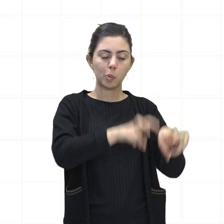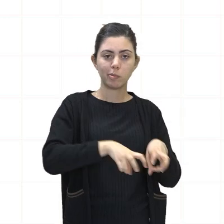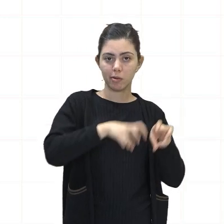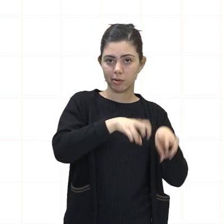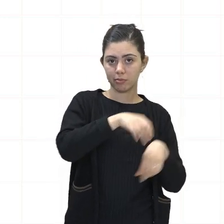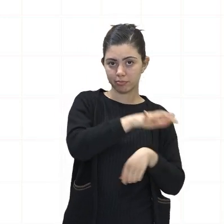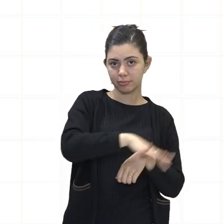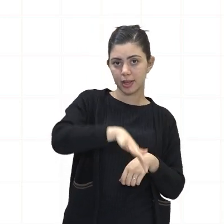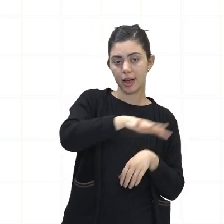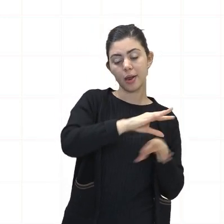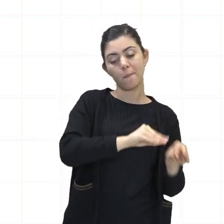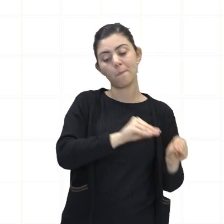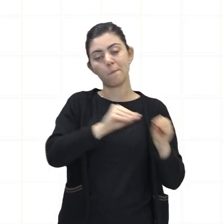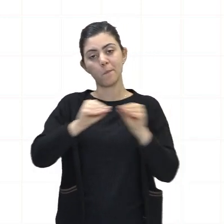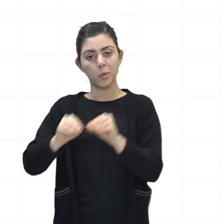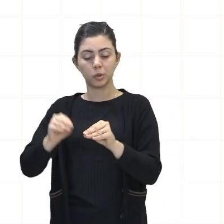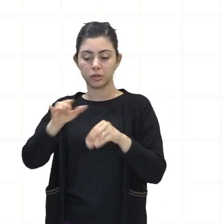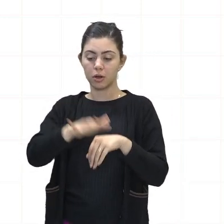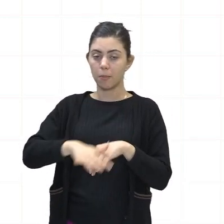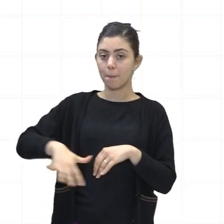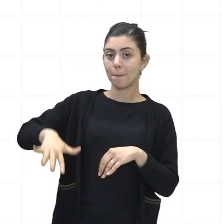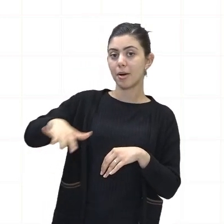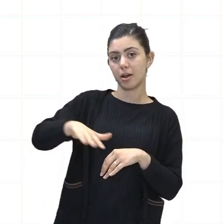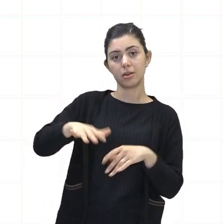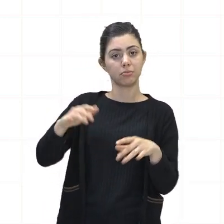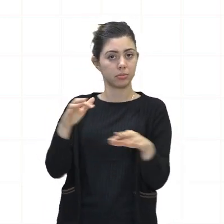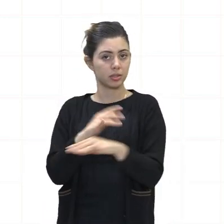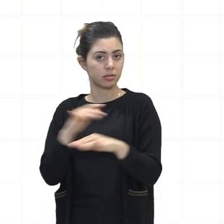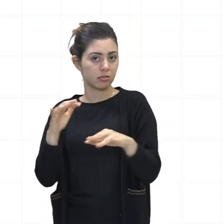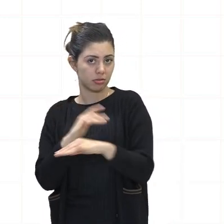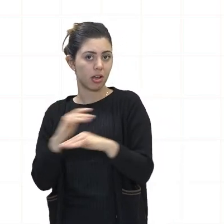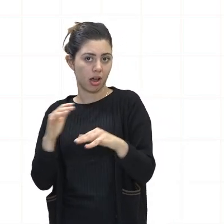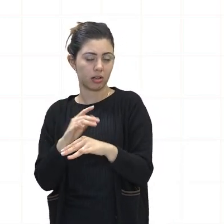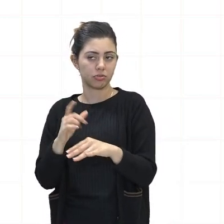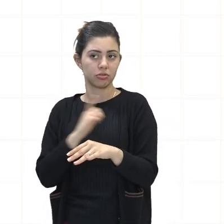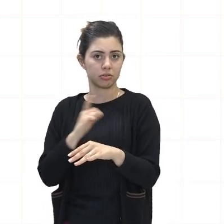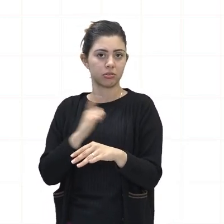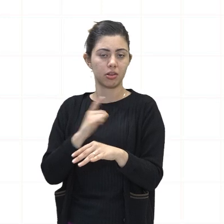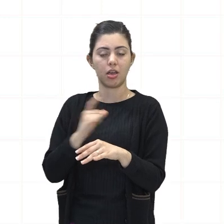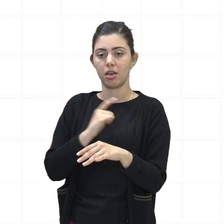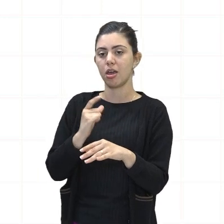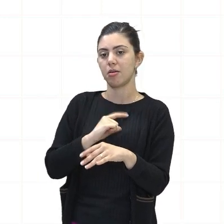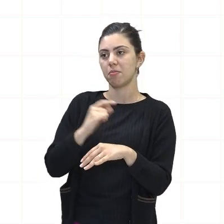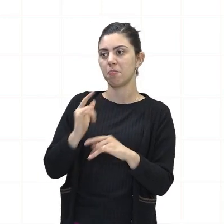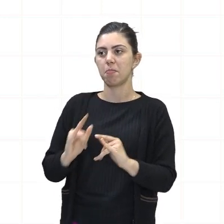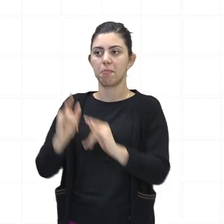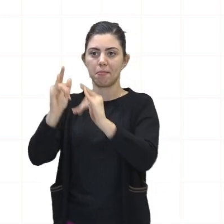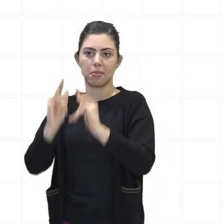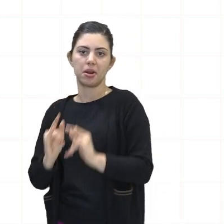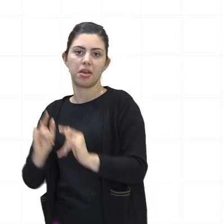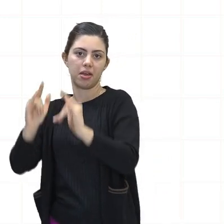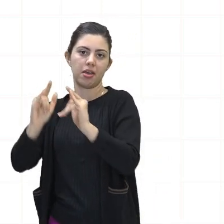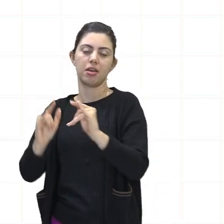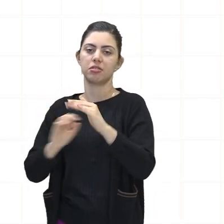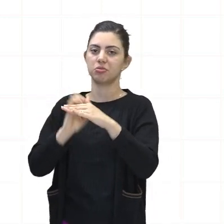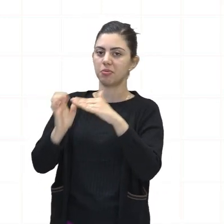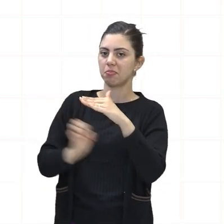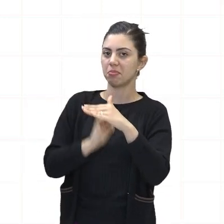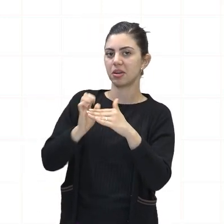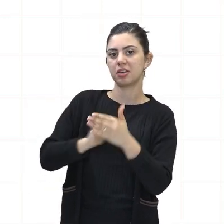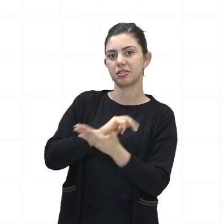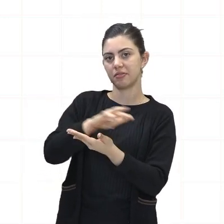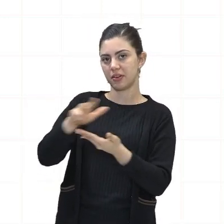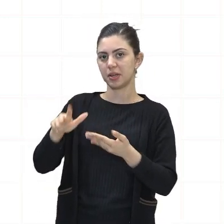rural, e vai viver numa área de cidade, uma área de cidade urbanizada, né? De cidade ali toda modificada.